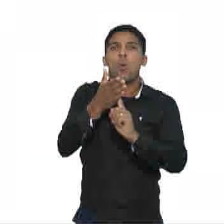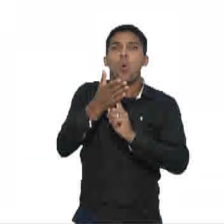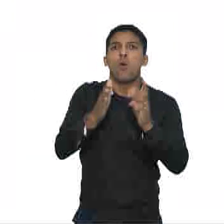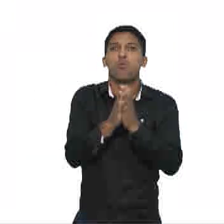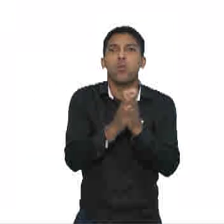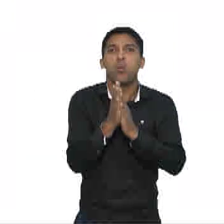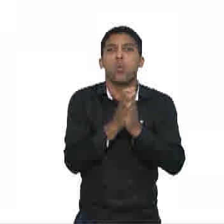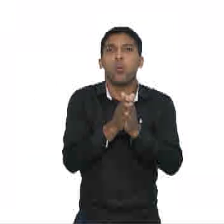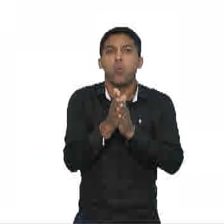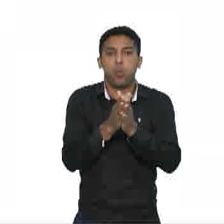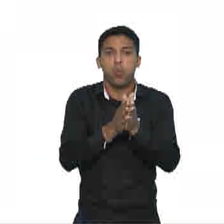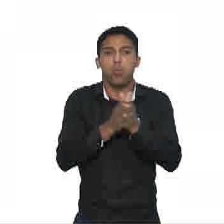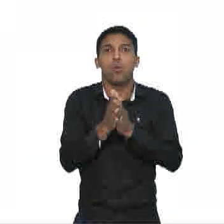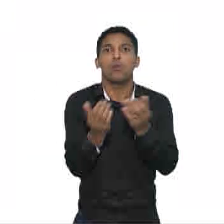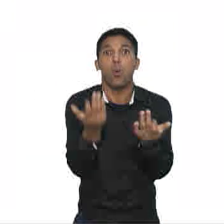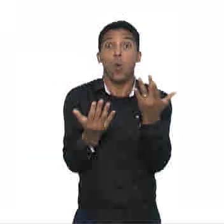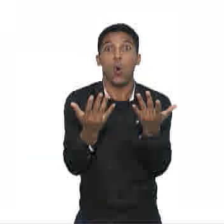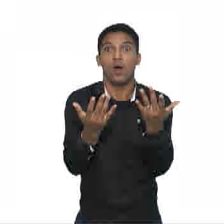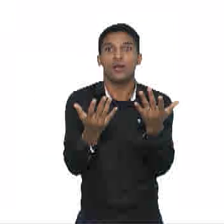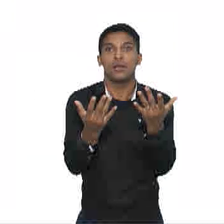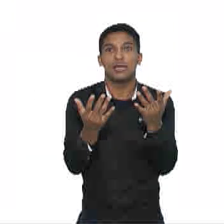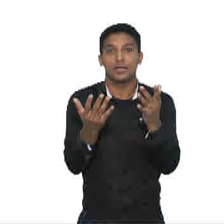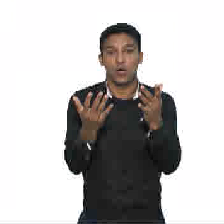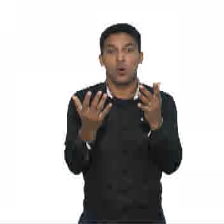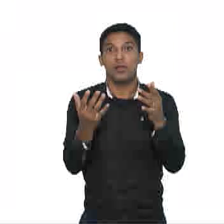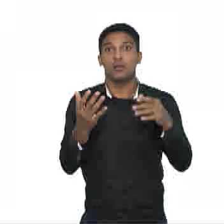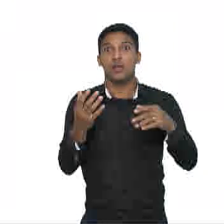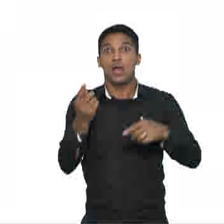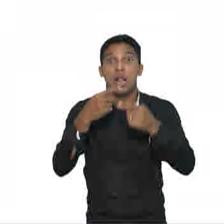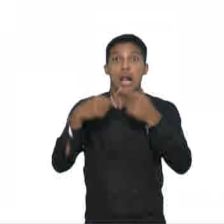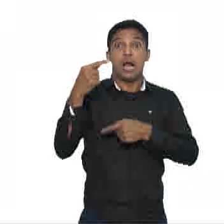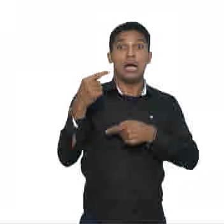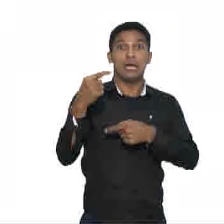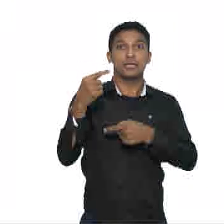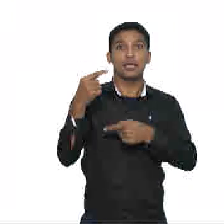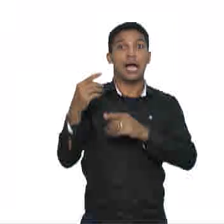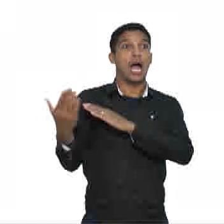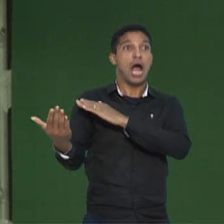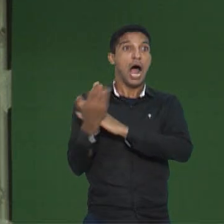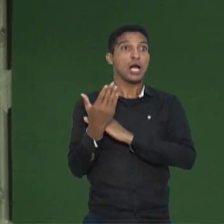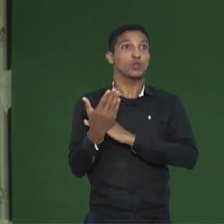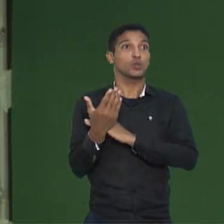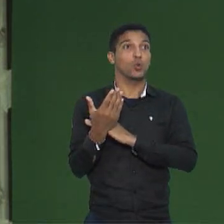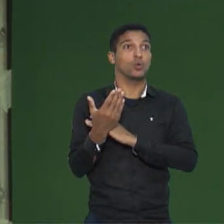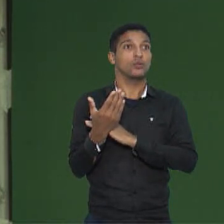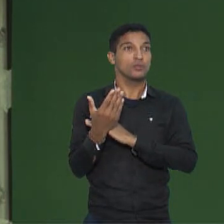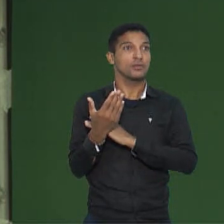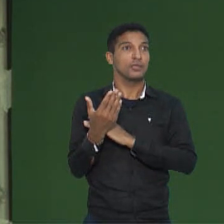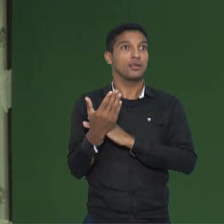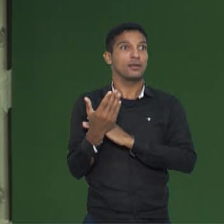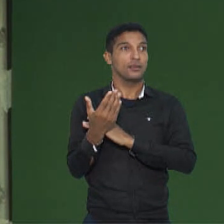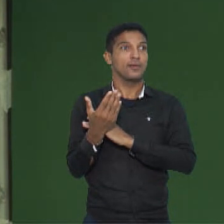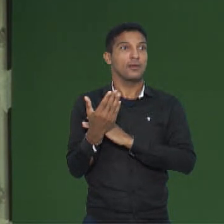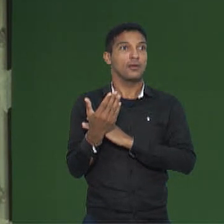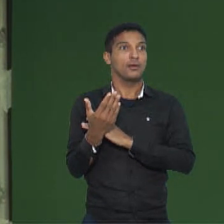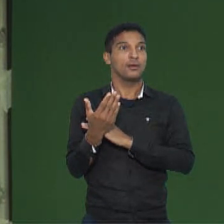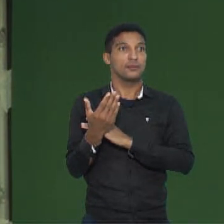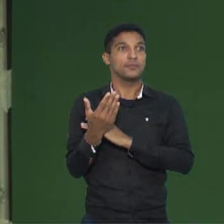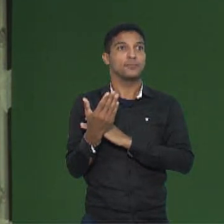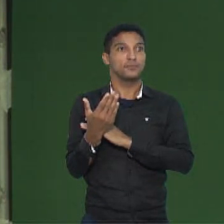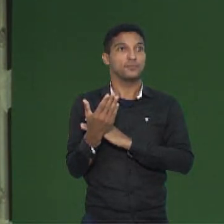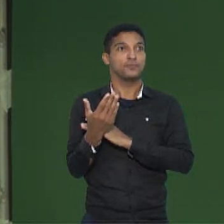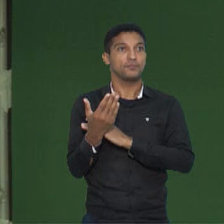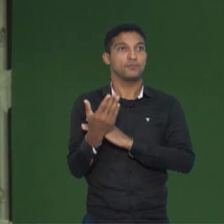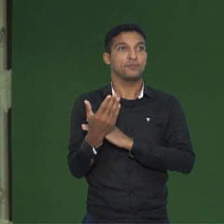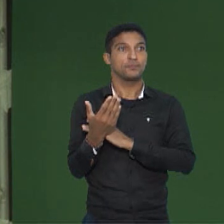melhor, estreitou, não é estreou, corrigindo aqui a minha dislexia. A Revolução Neolítica estreitou